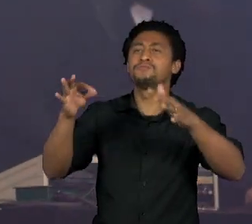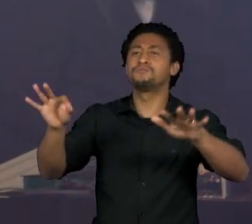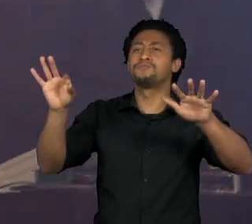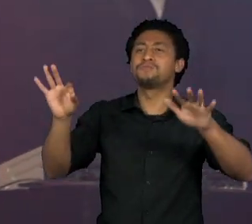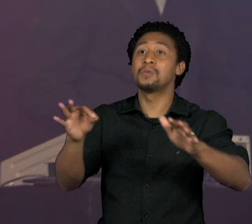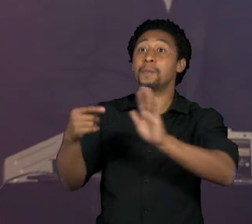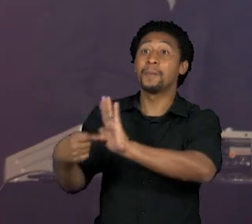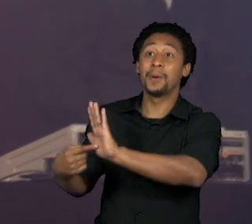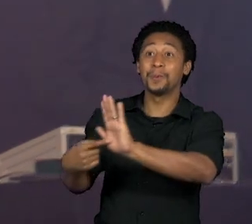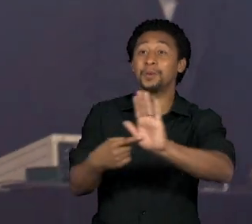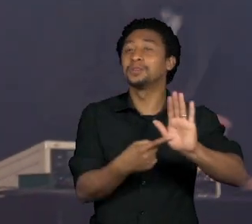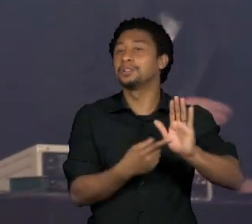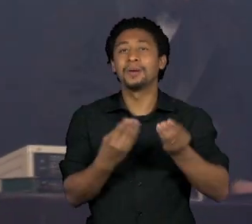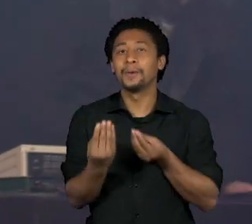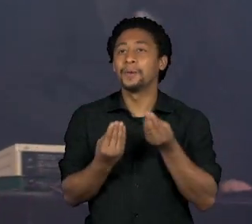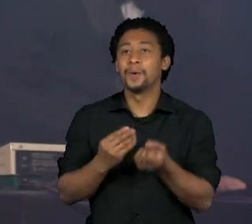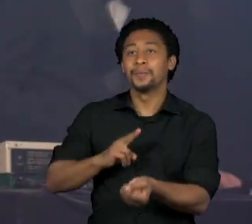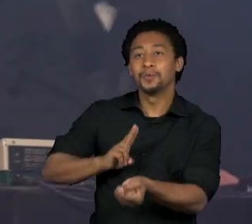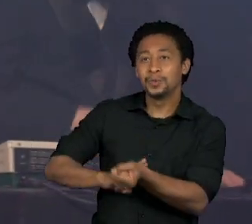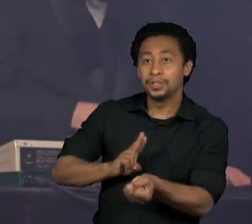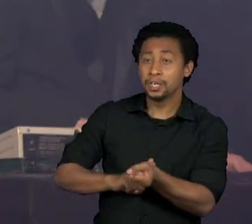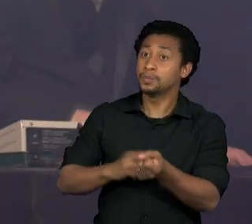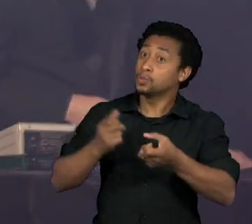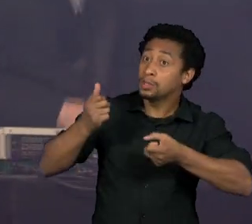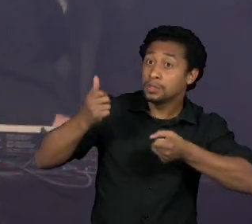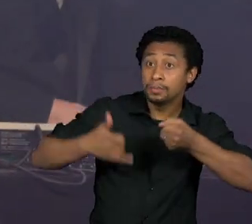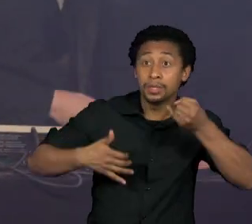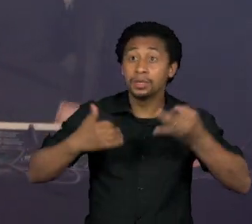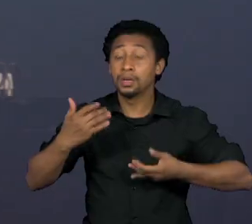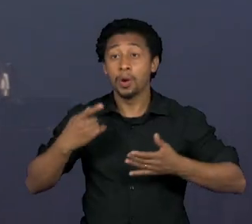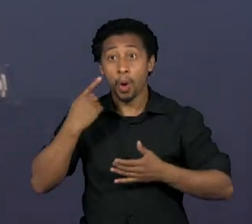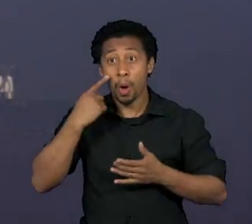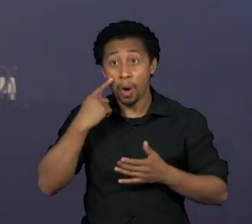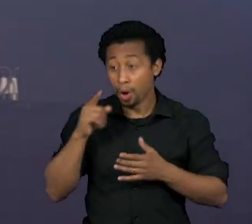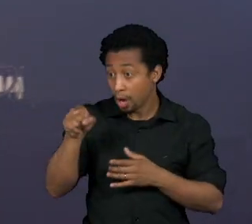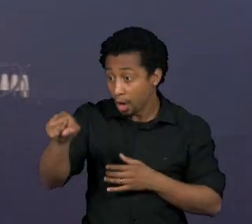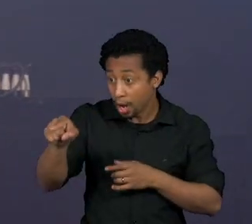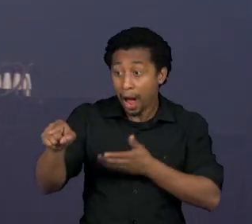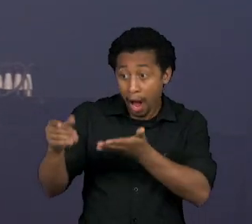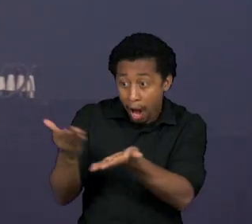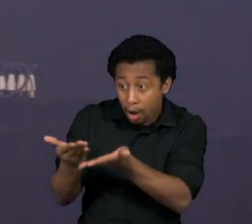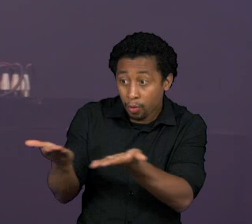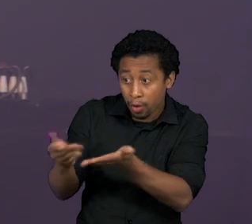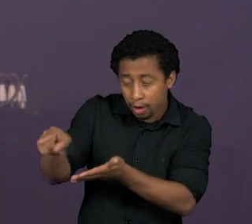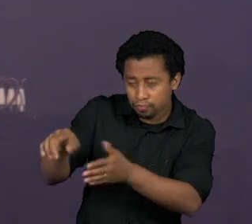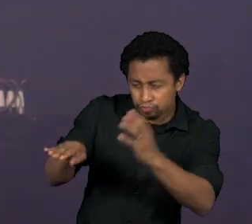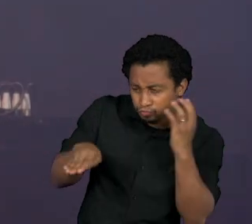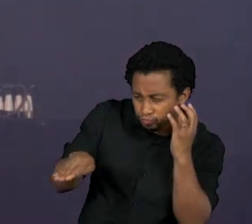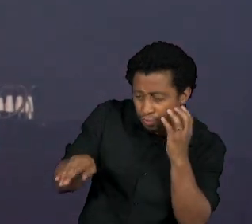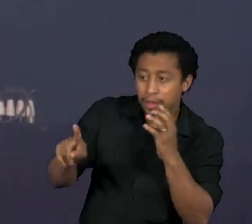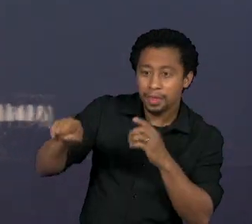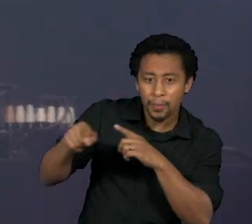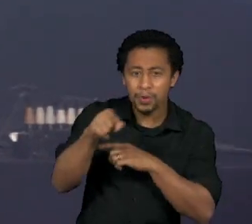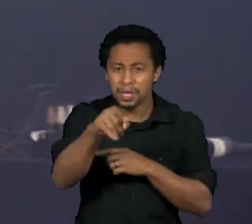os integrantes e explicando o próximo momento de cada um entrar. É um desafio.